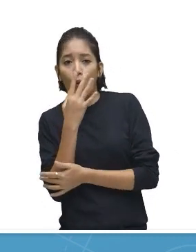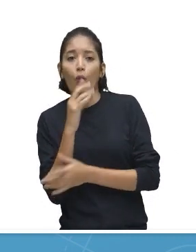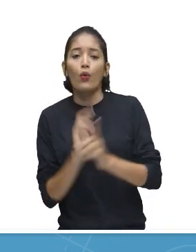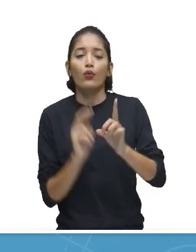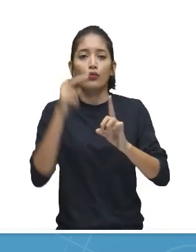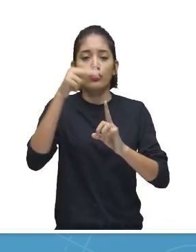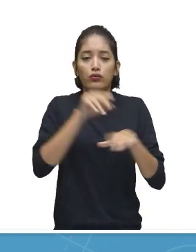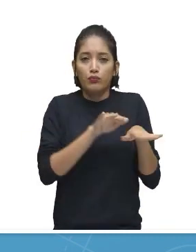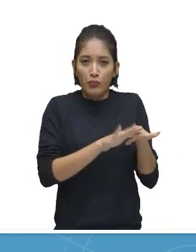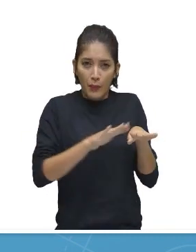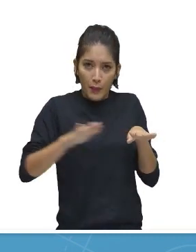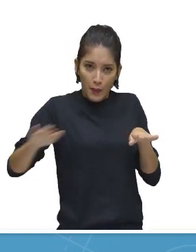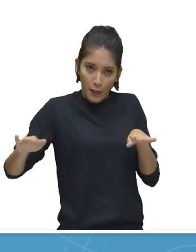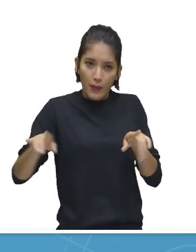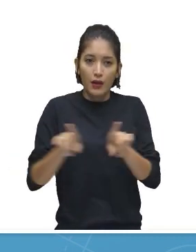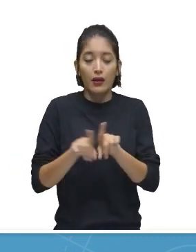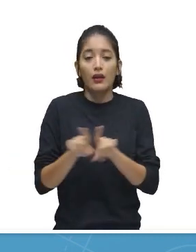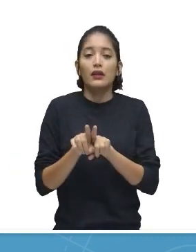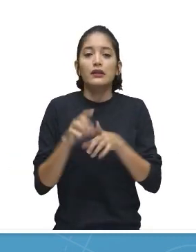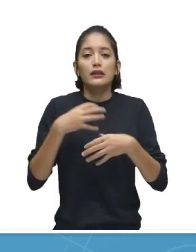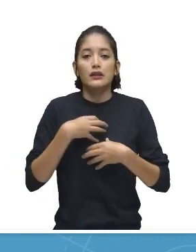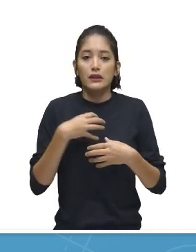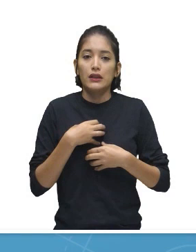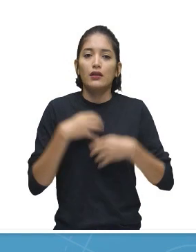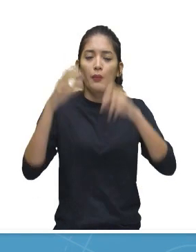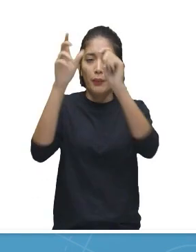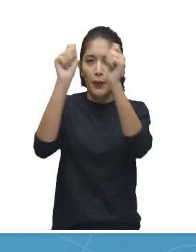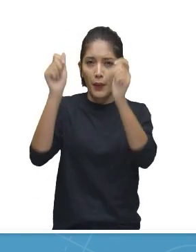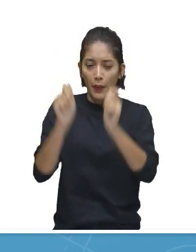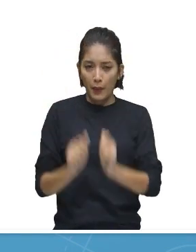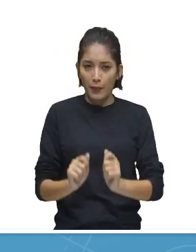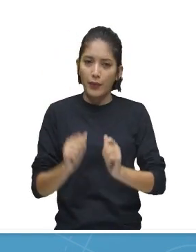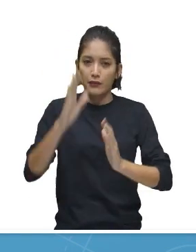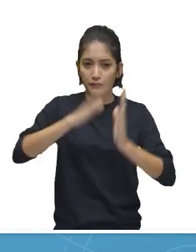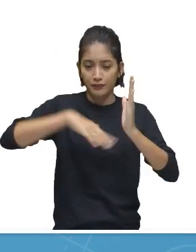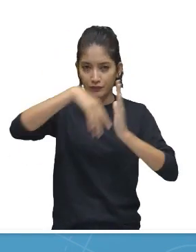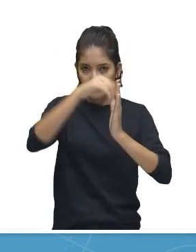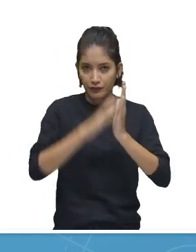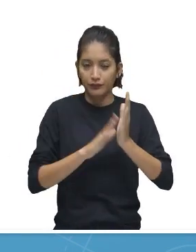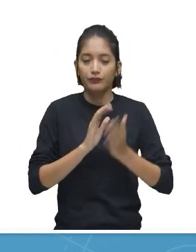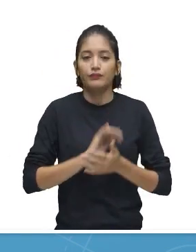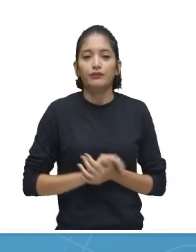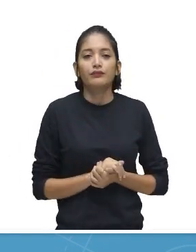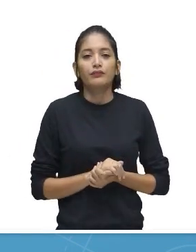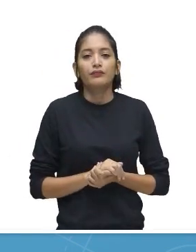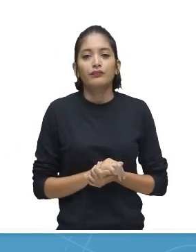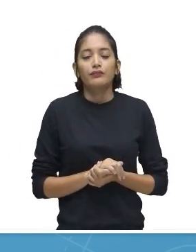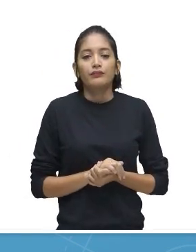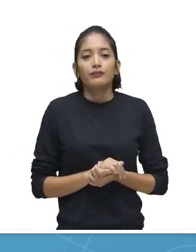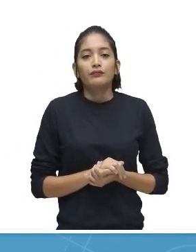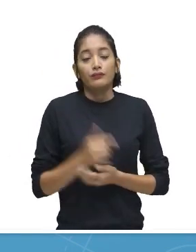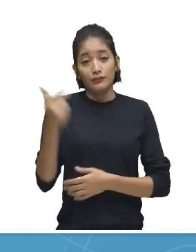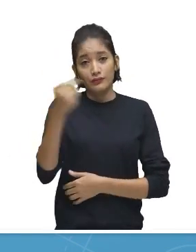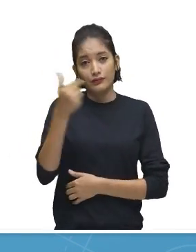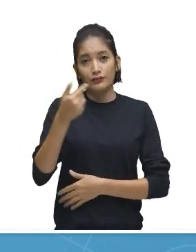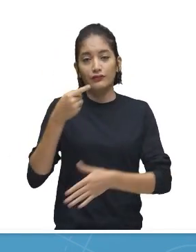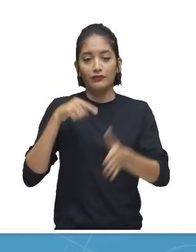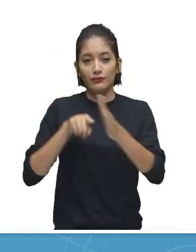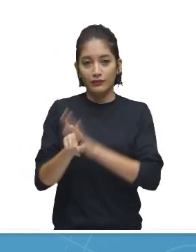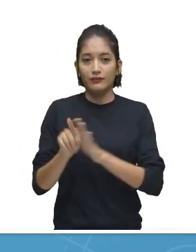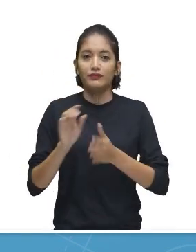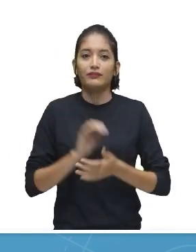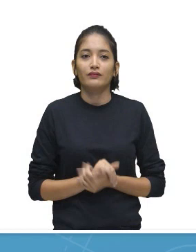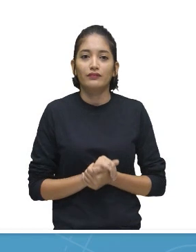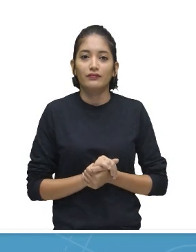superfícies planas, sensação de pintura escultórica. Muito bem. A questão 2. Como